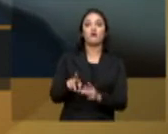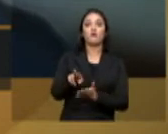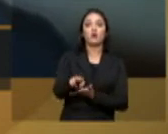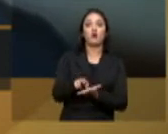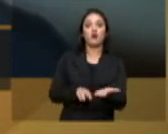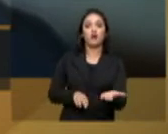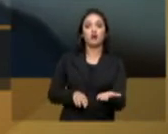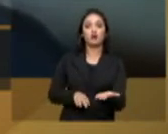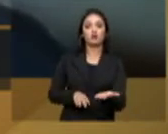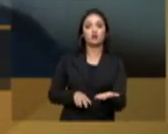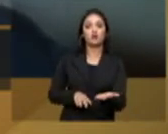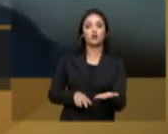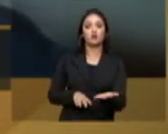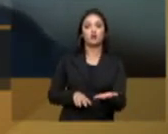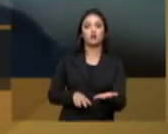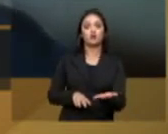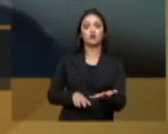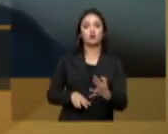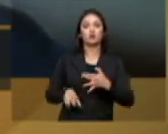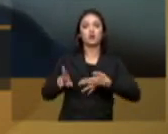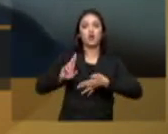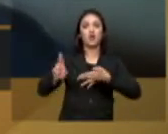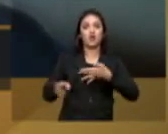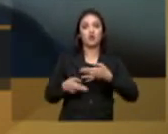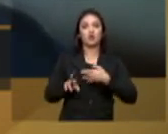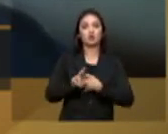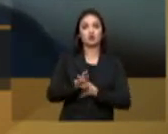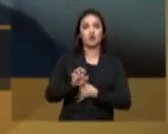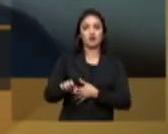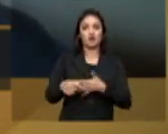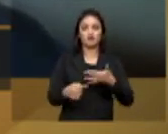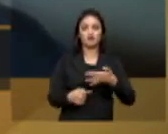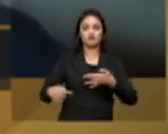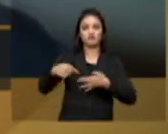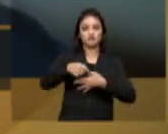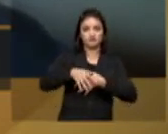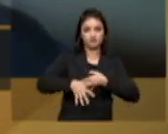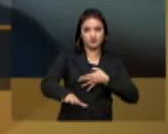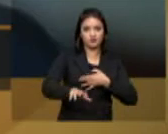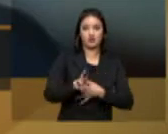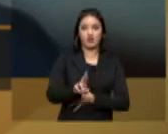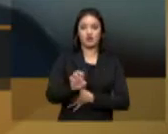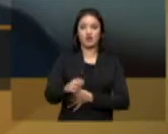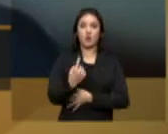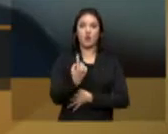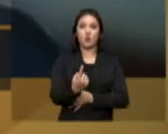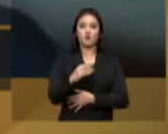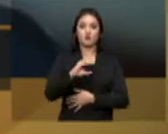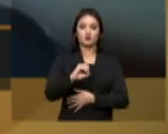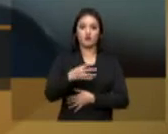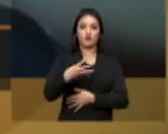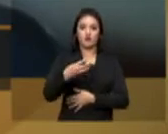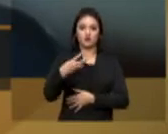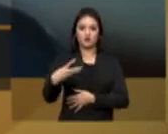relatório naquela que é a repercussão geral. Recurso extraordinário